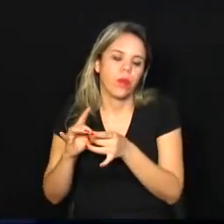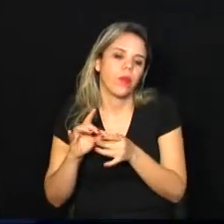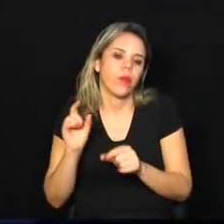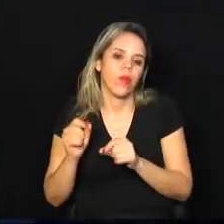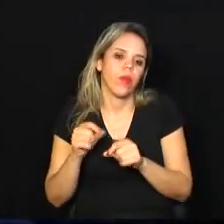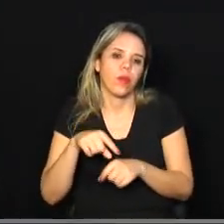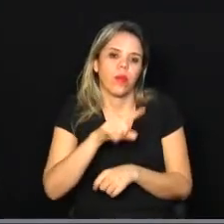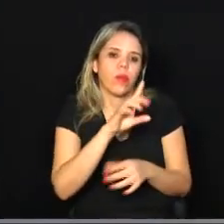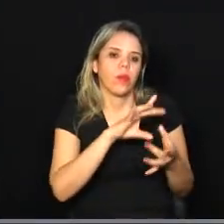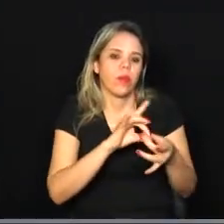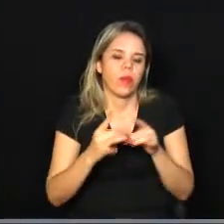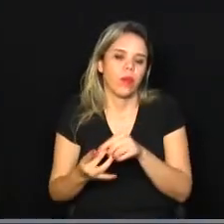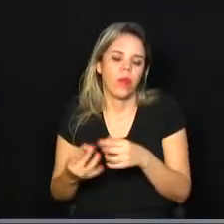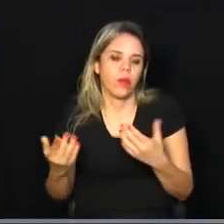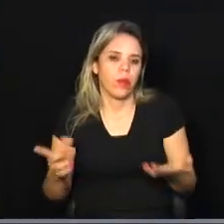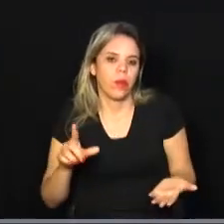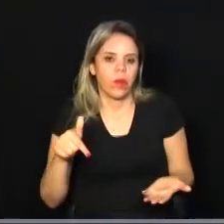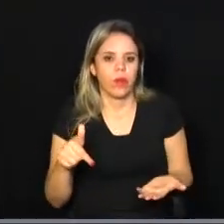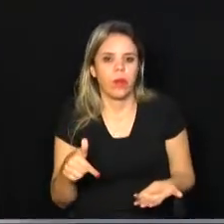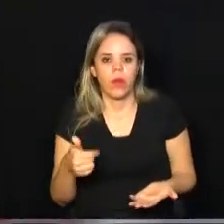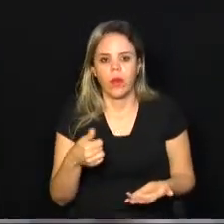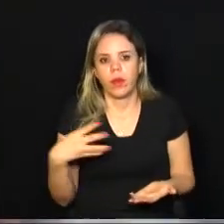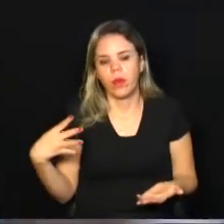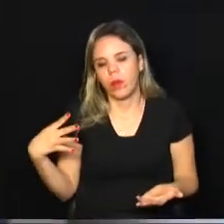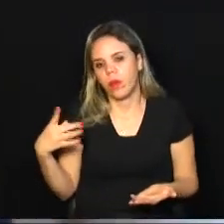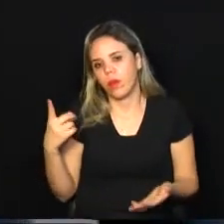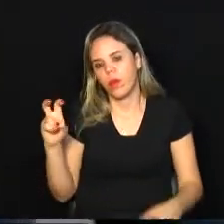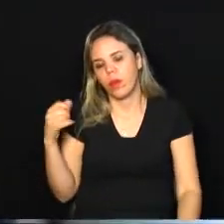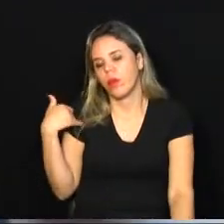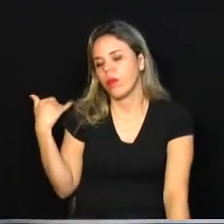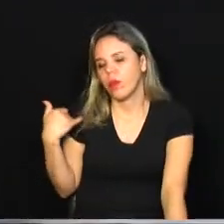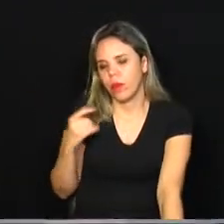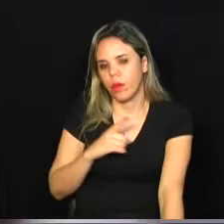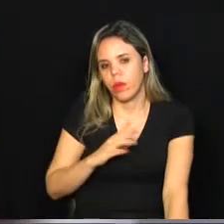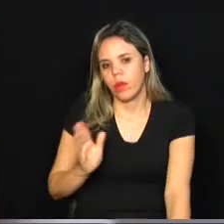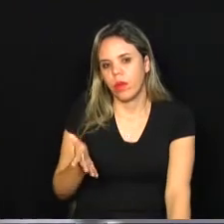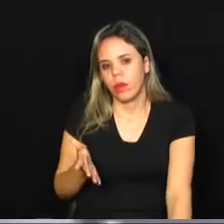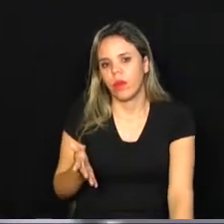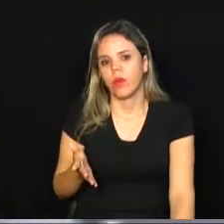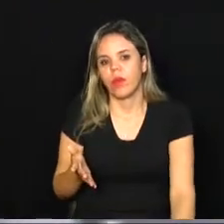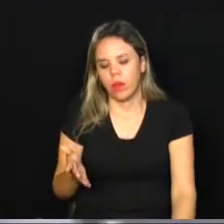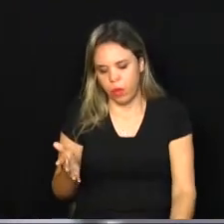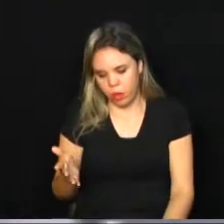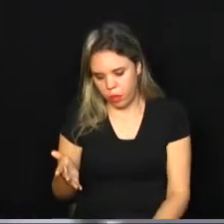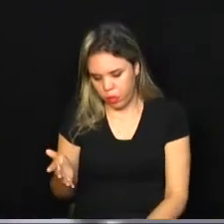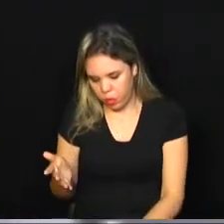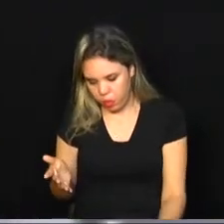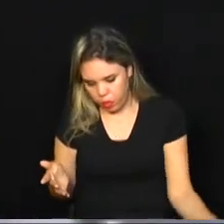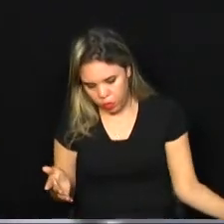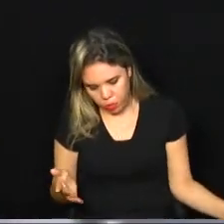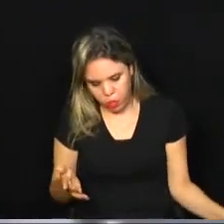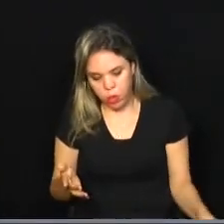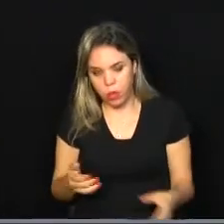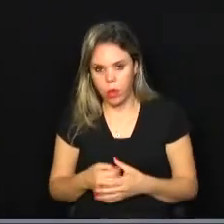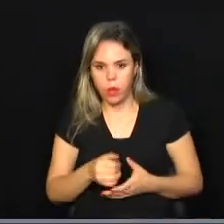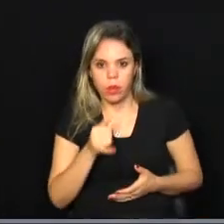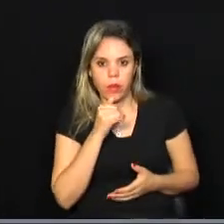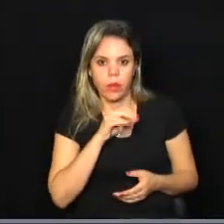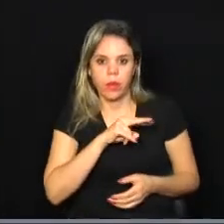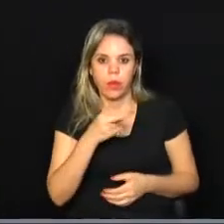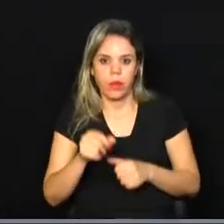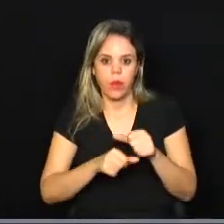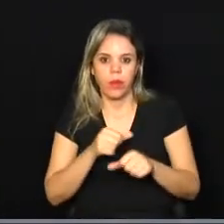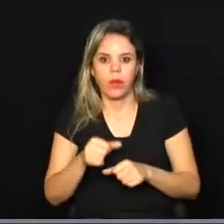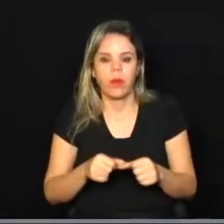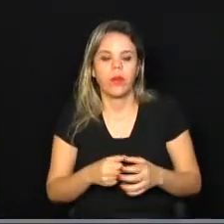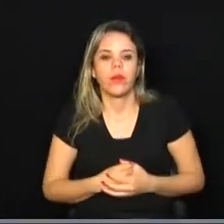para as Olimpíadas, e depois, com 14, 15 anos, eu já tinha o pé um pouco no chão. A questão da transição,